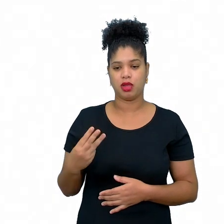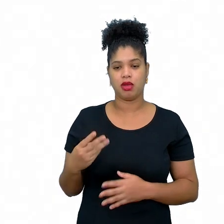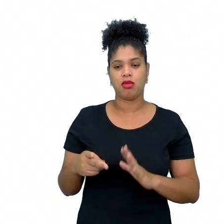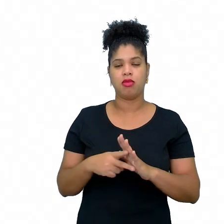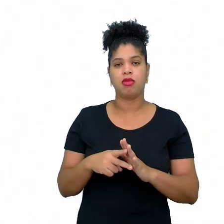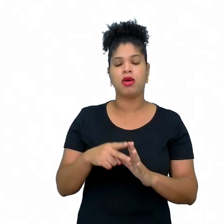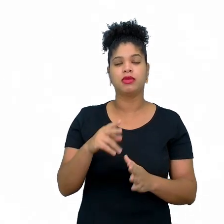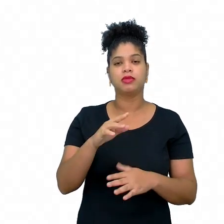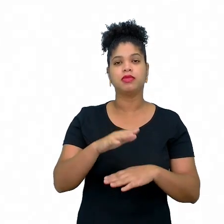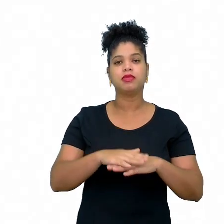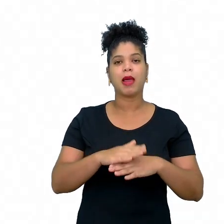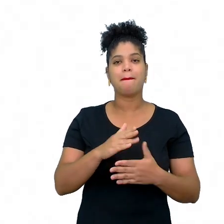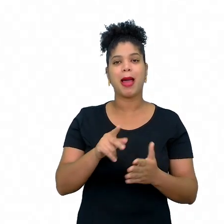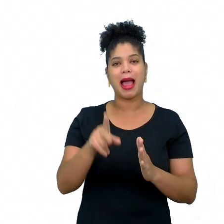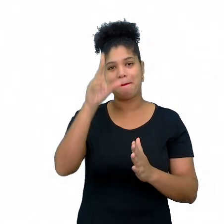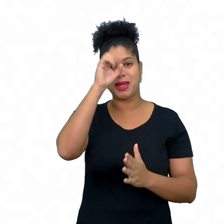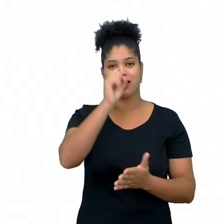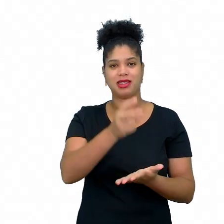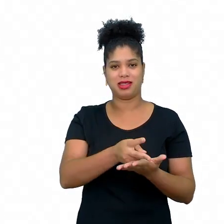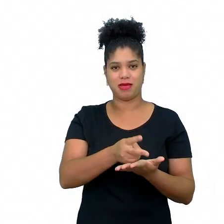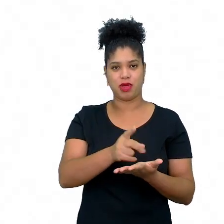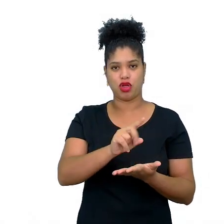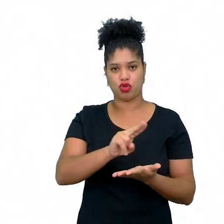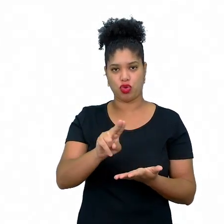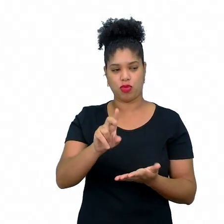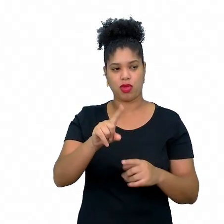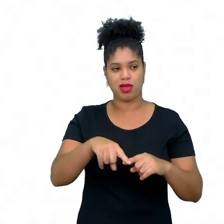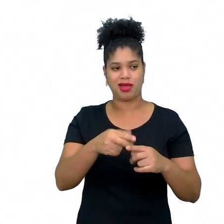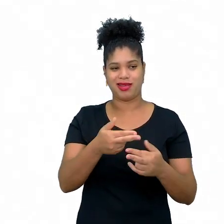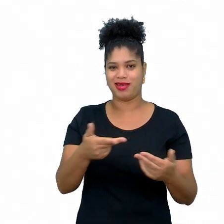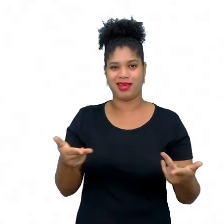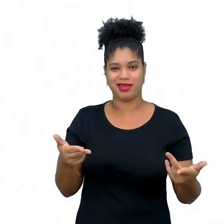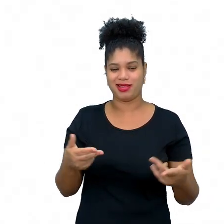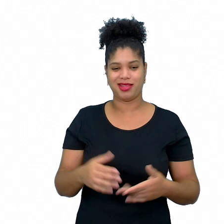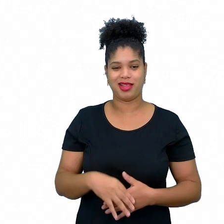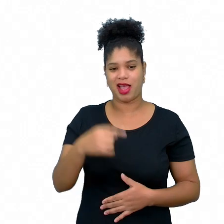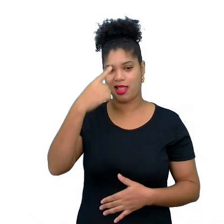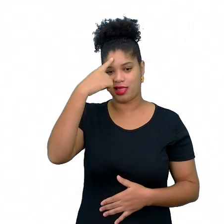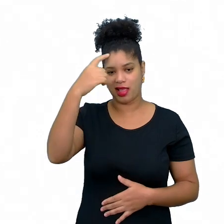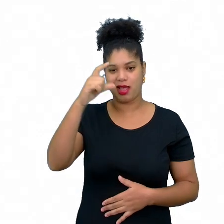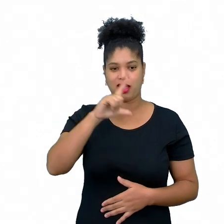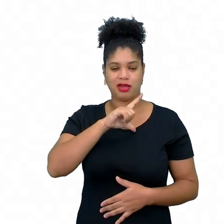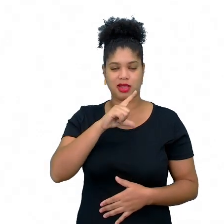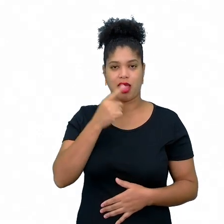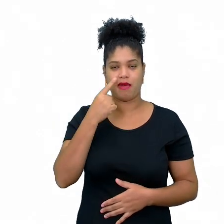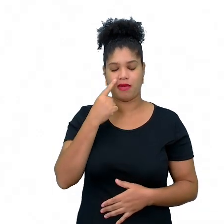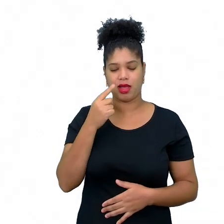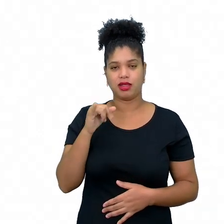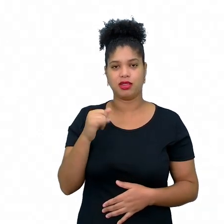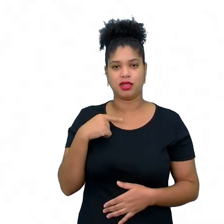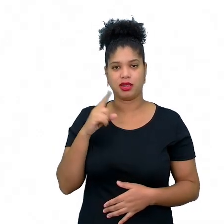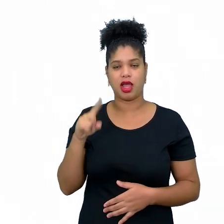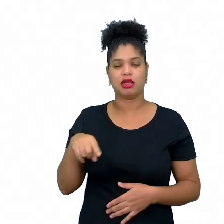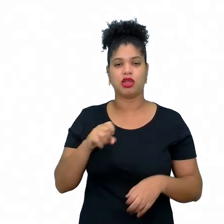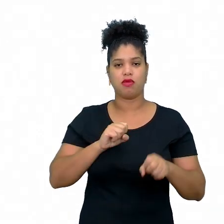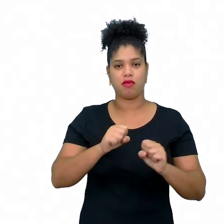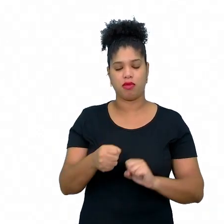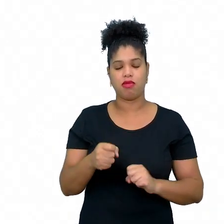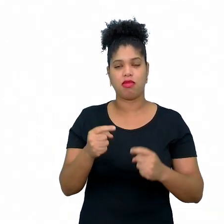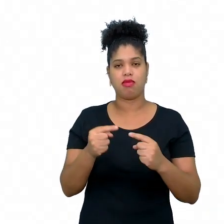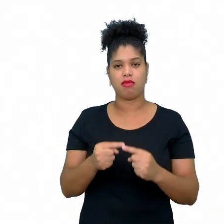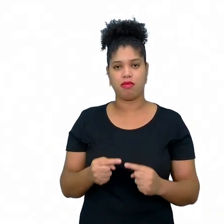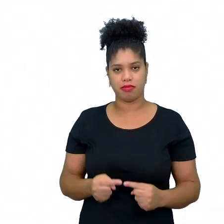Aprender Sempre, nós temos essa ideia de verificar se as afirmações a seguir elas